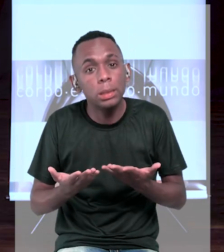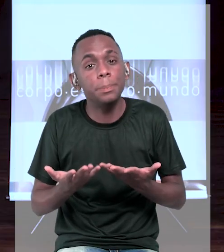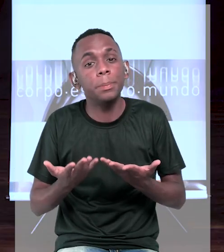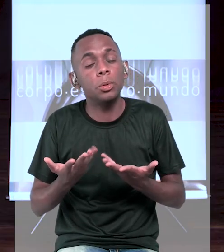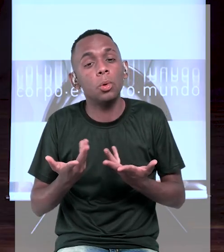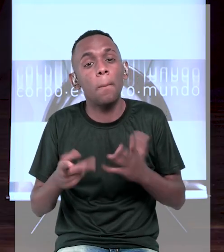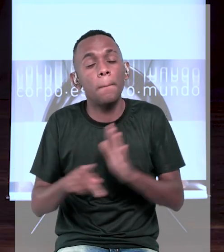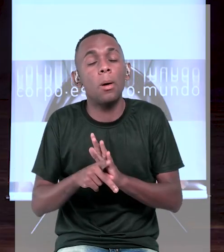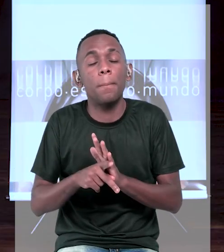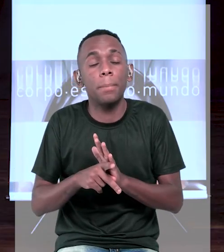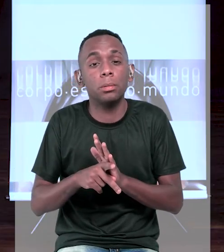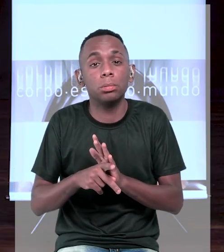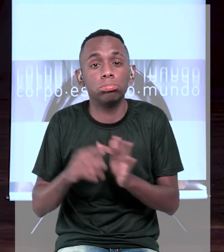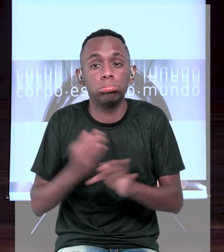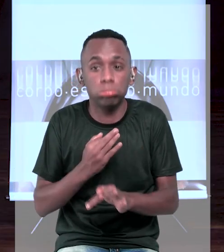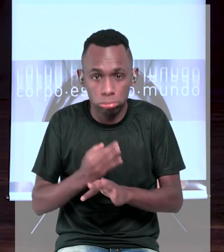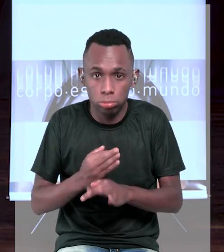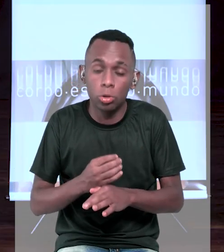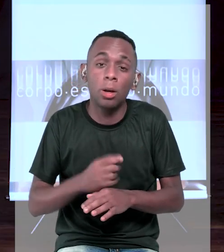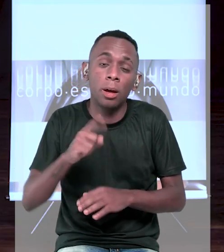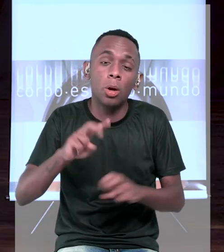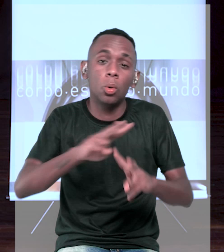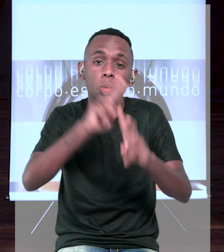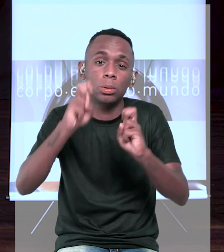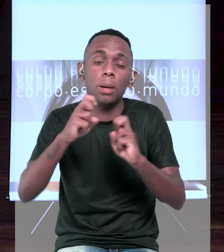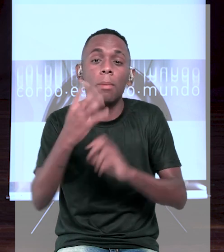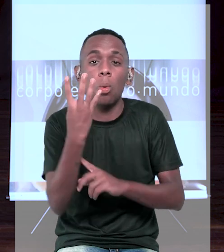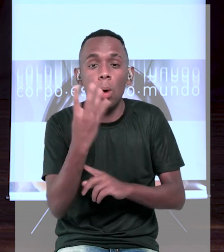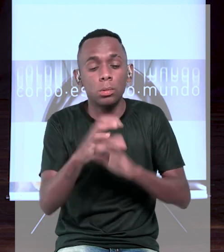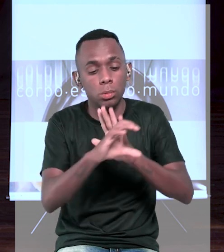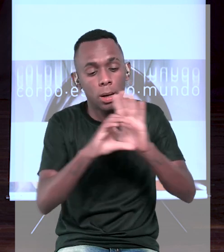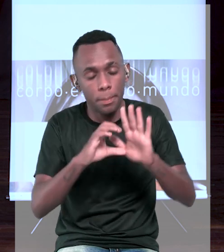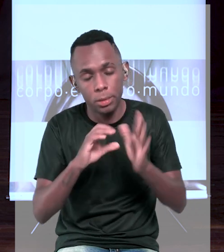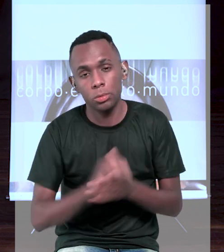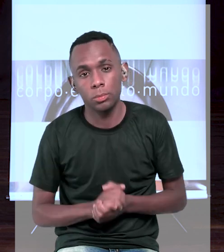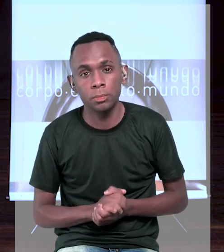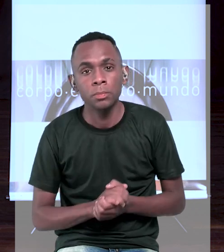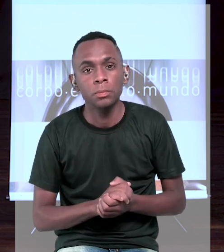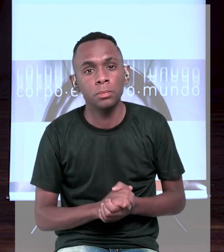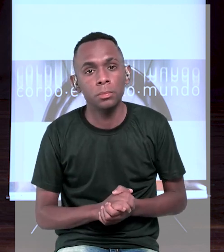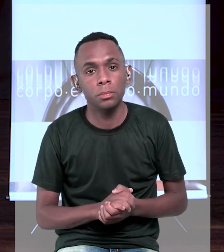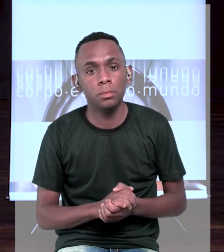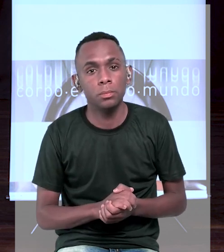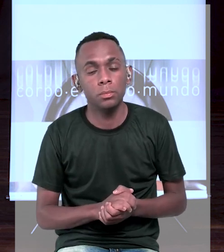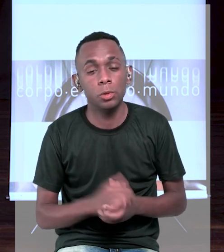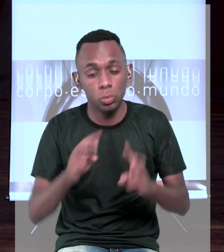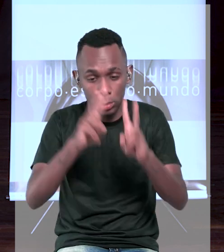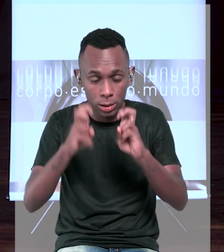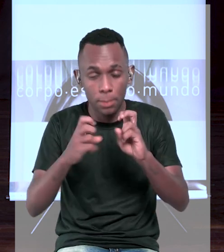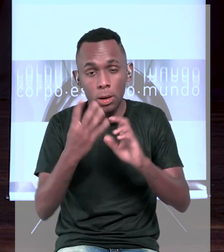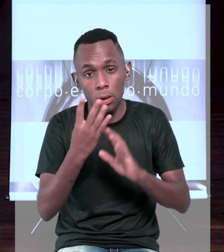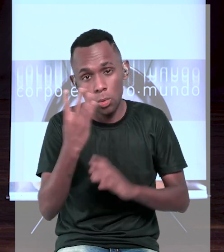diante do título do 4º capítulo do que eu vim apresentar para vocês. O título desse 4º capítulo